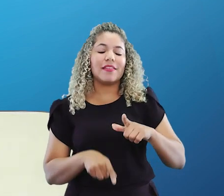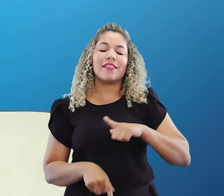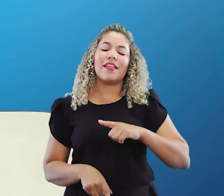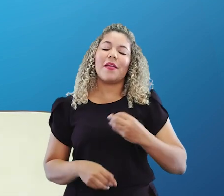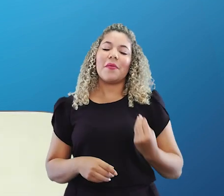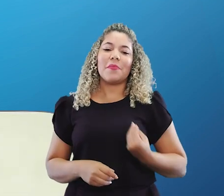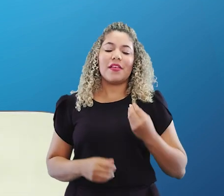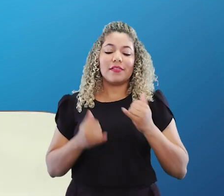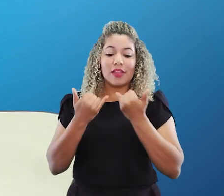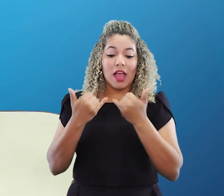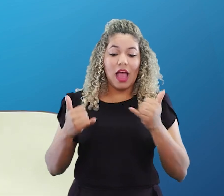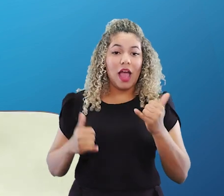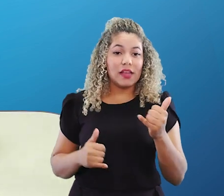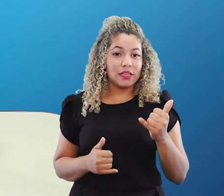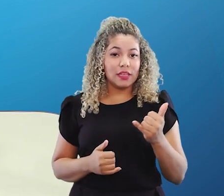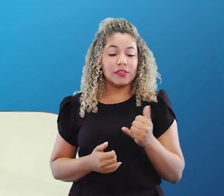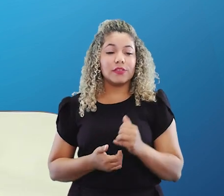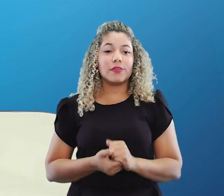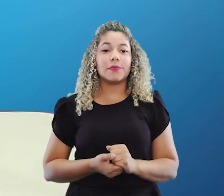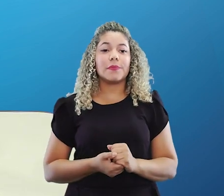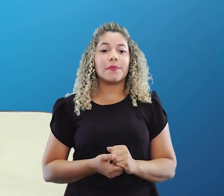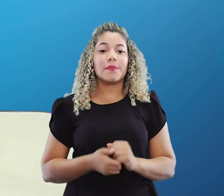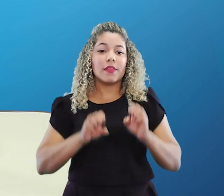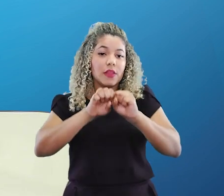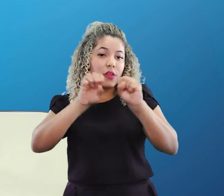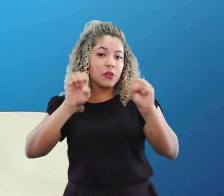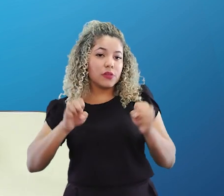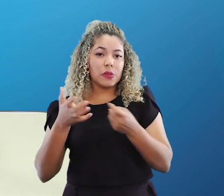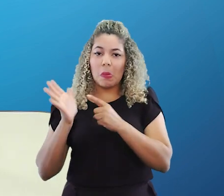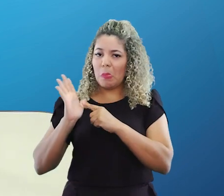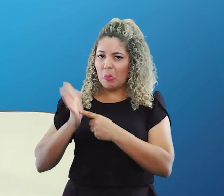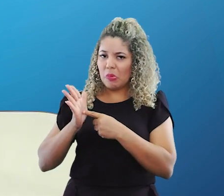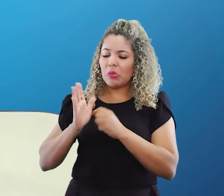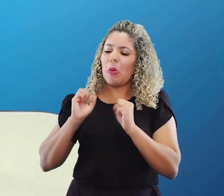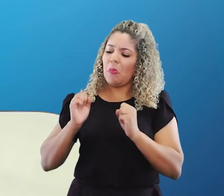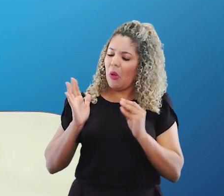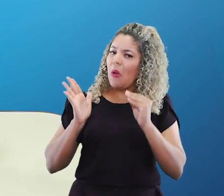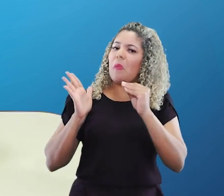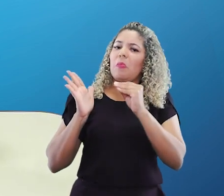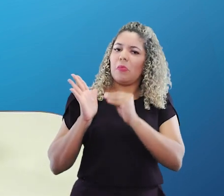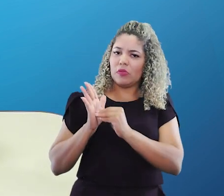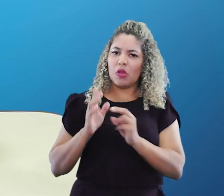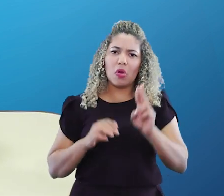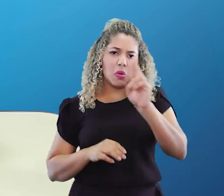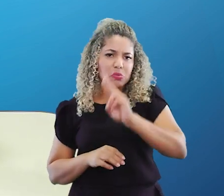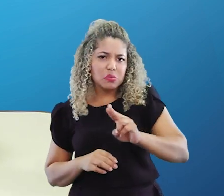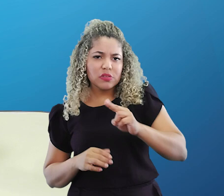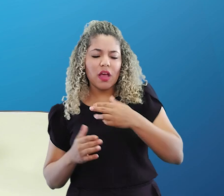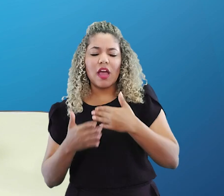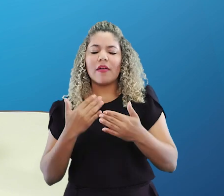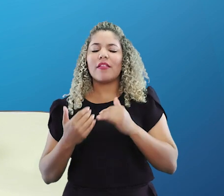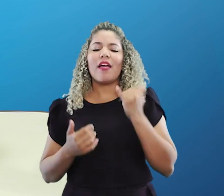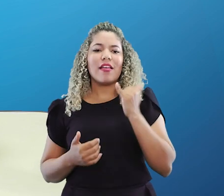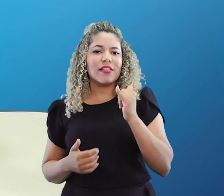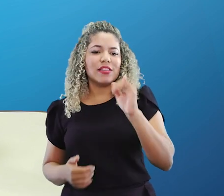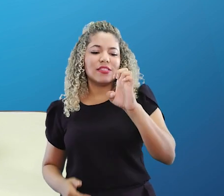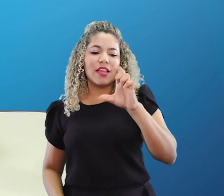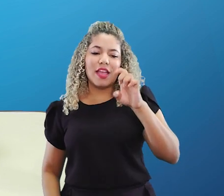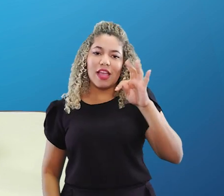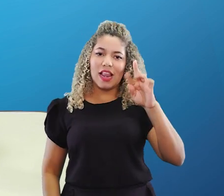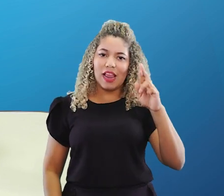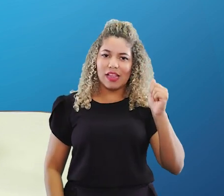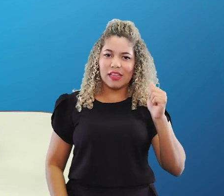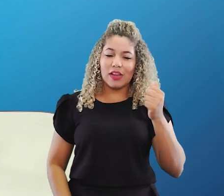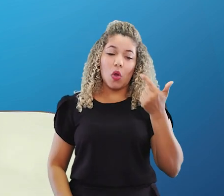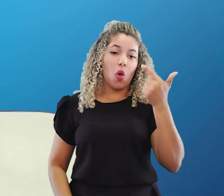a energia, podemos acoplar nesse sistema um motor. Esse motor pode então utilizar energia elétrica para transformar em